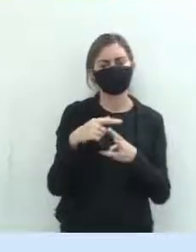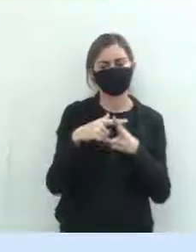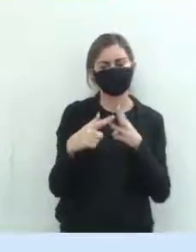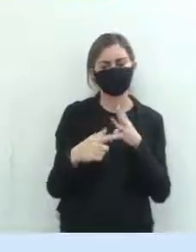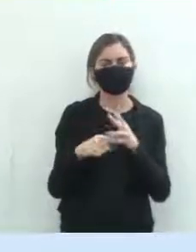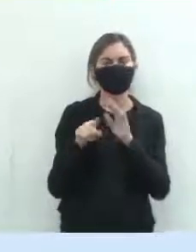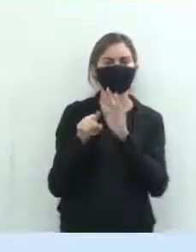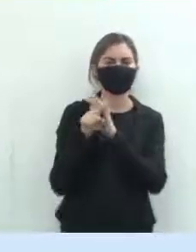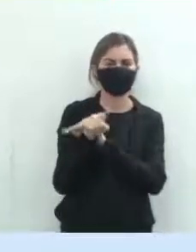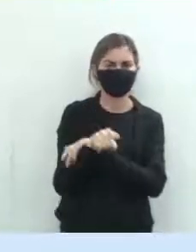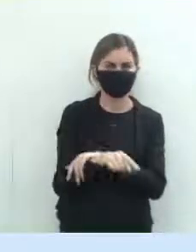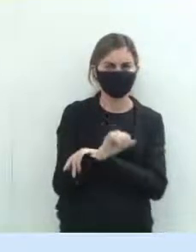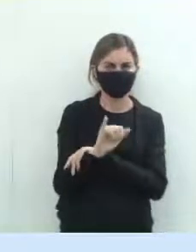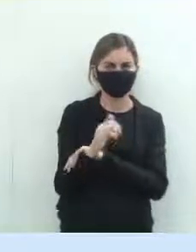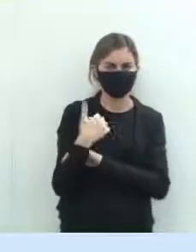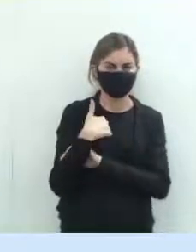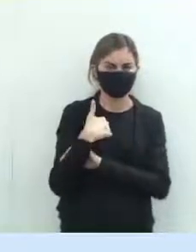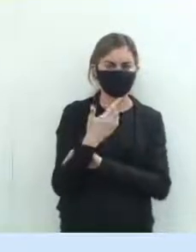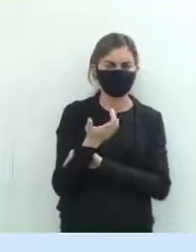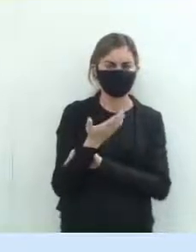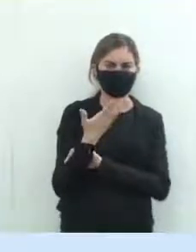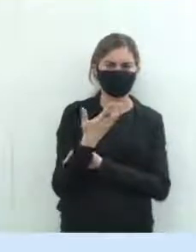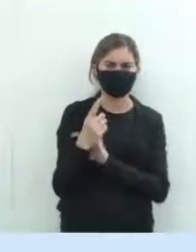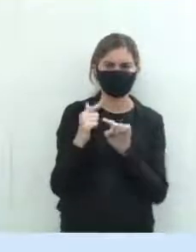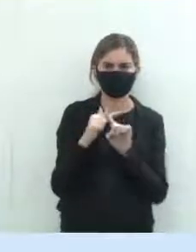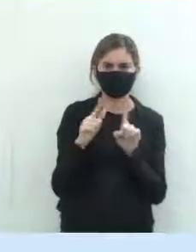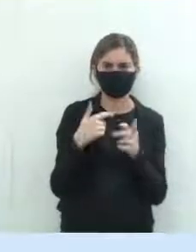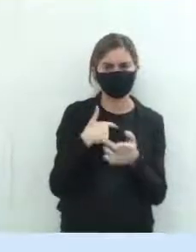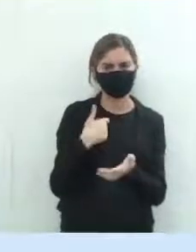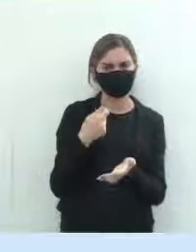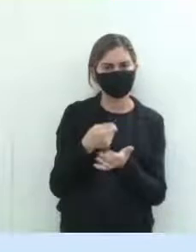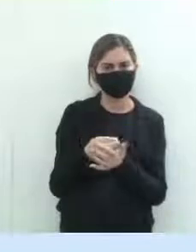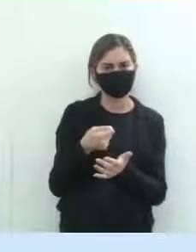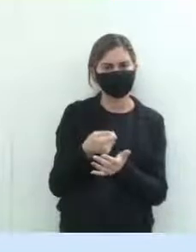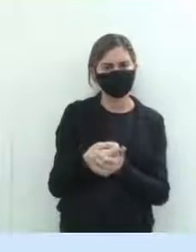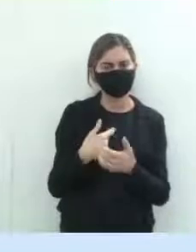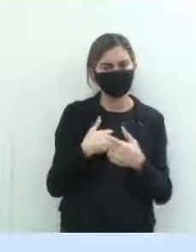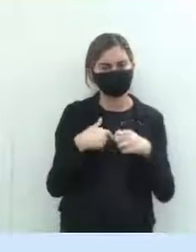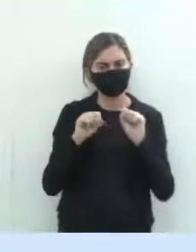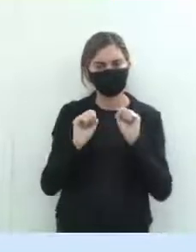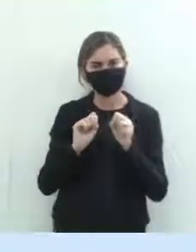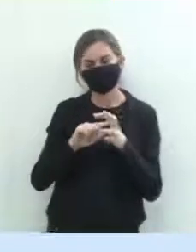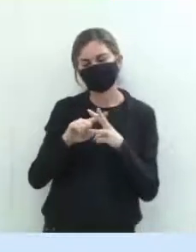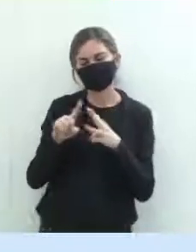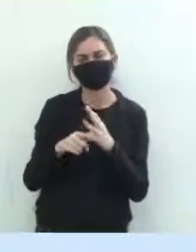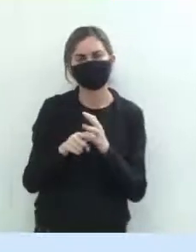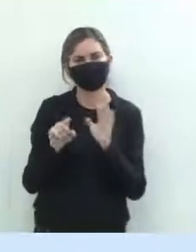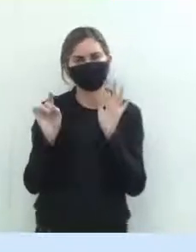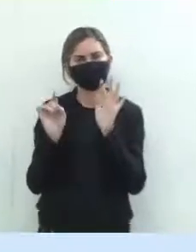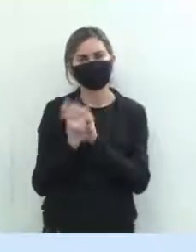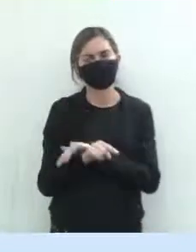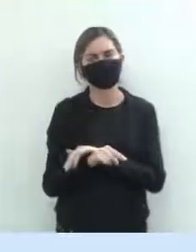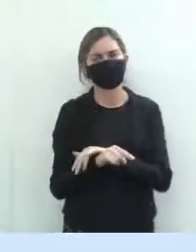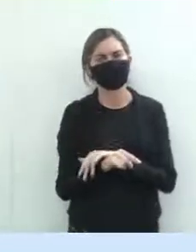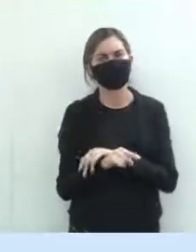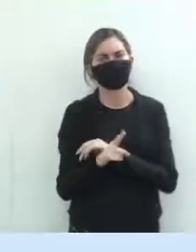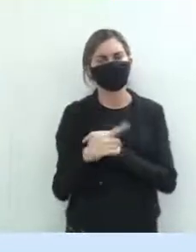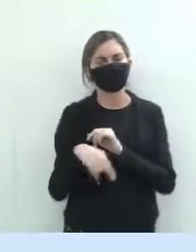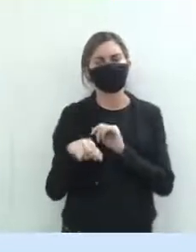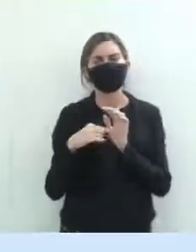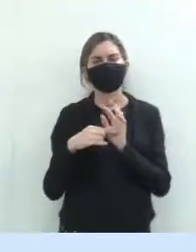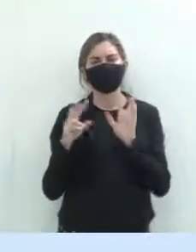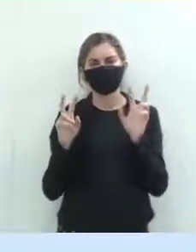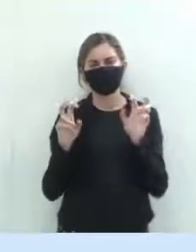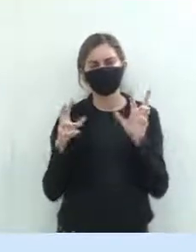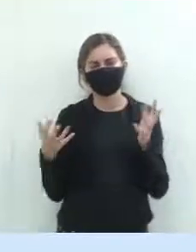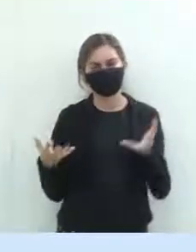perguntas. Se eu quero, mas eu devo, eu posso, são as 3 perguntas norteadoras do nosso assunto